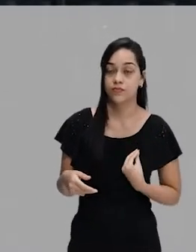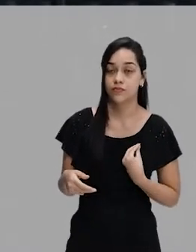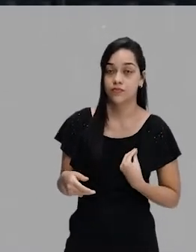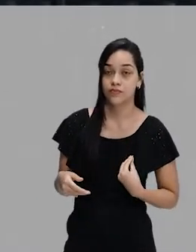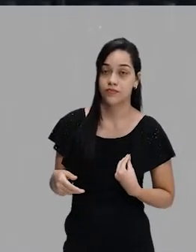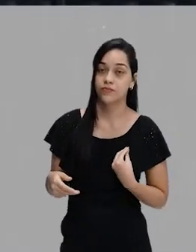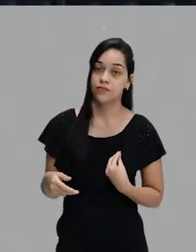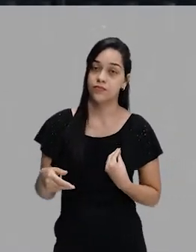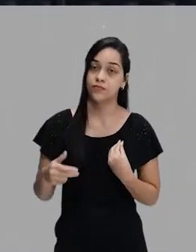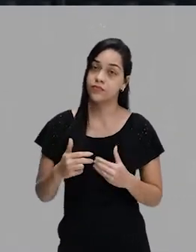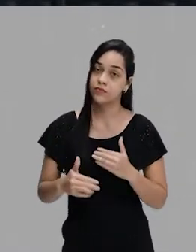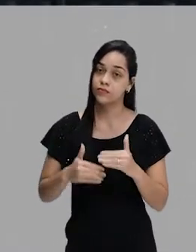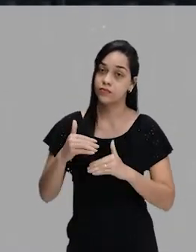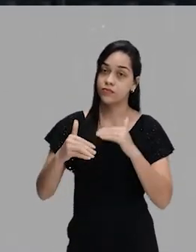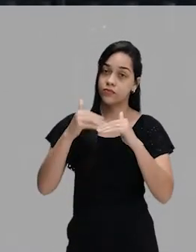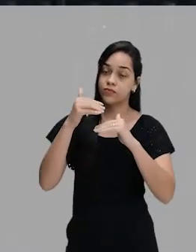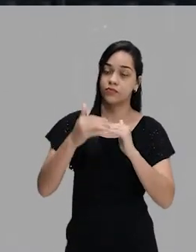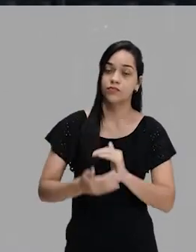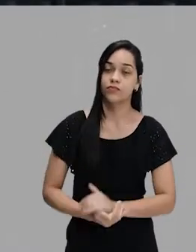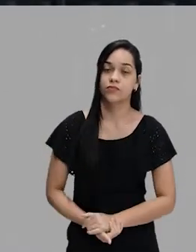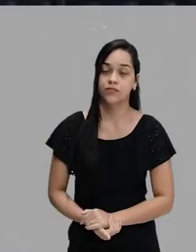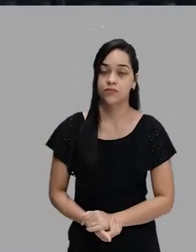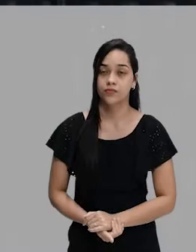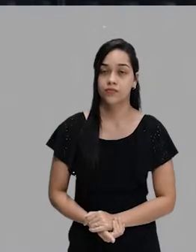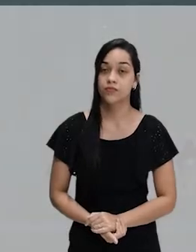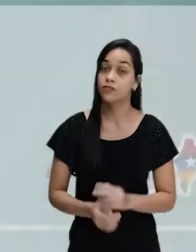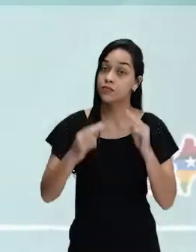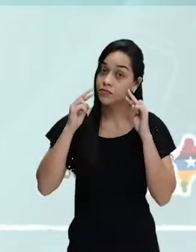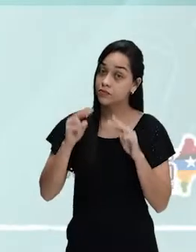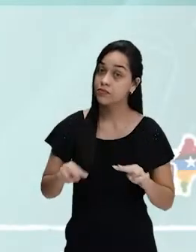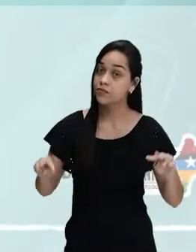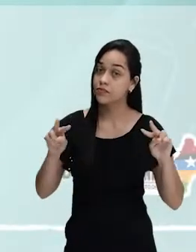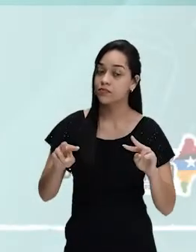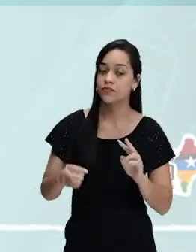presente nessa construção. Olha só.